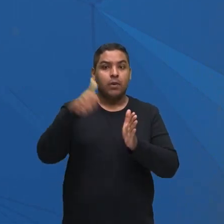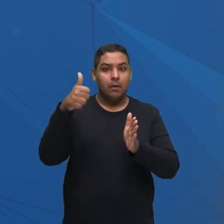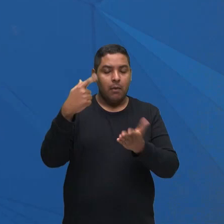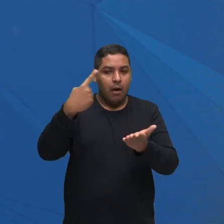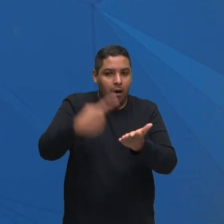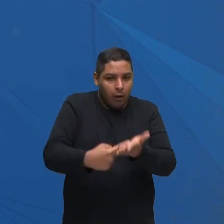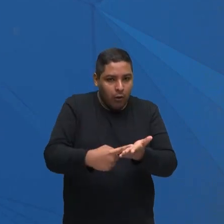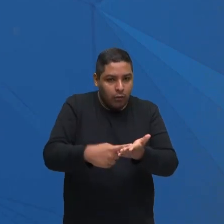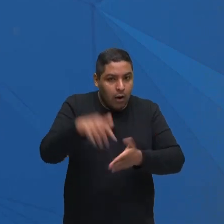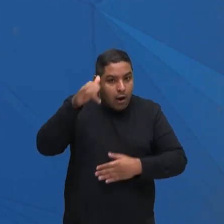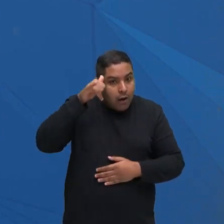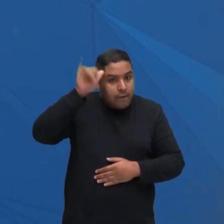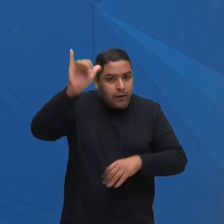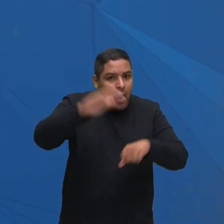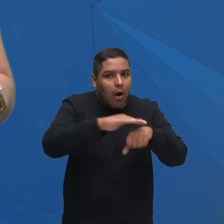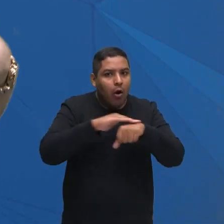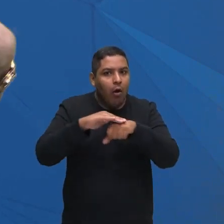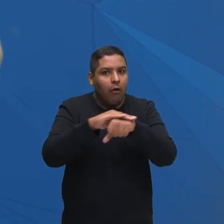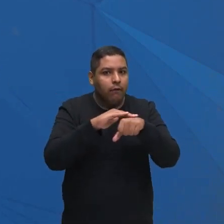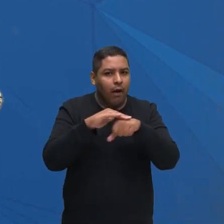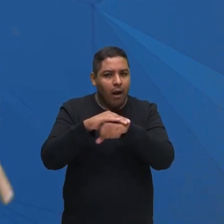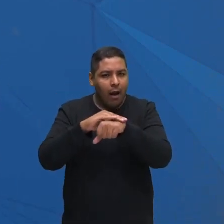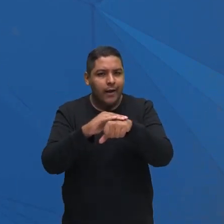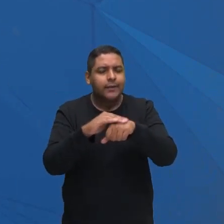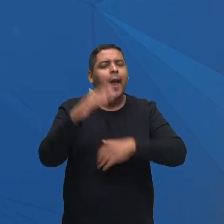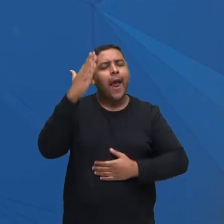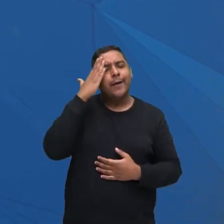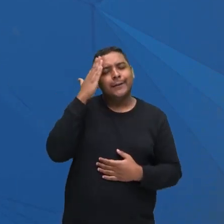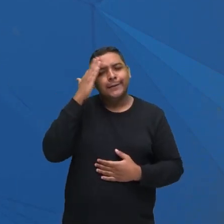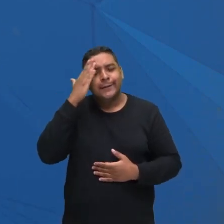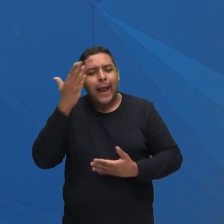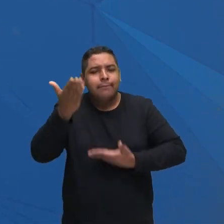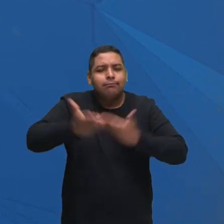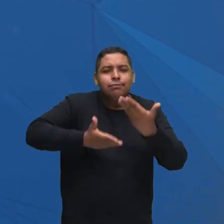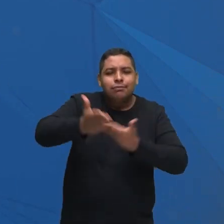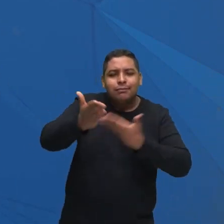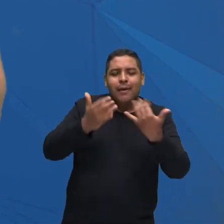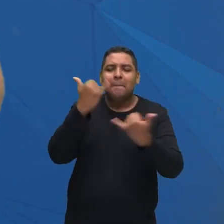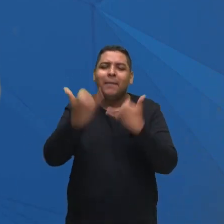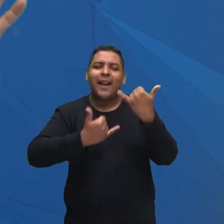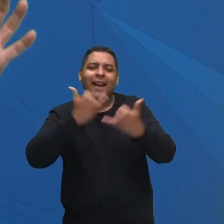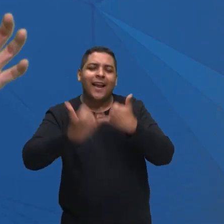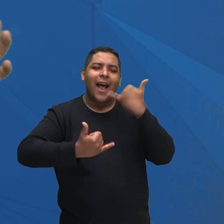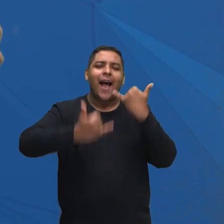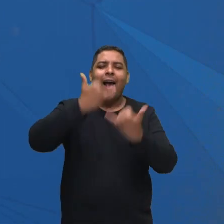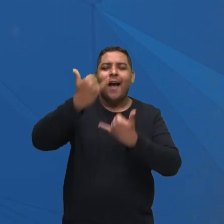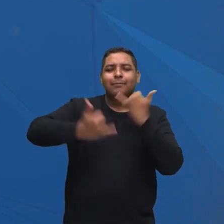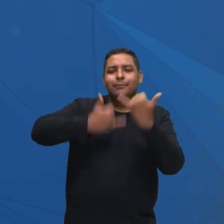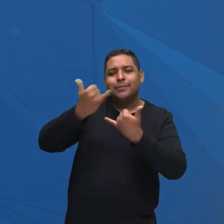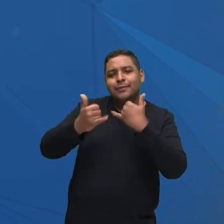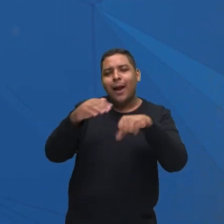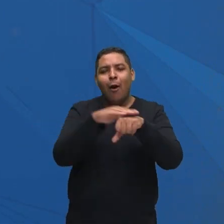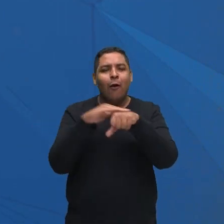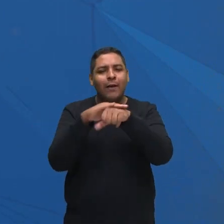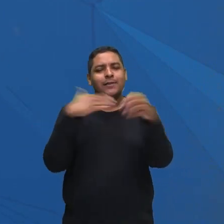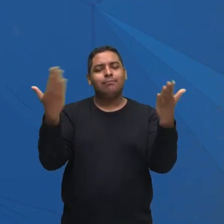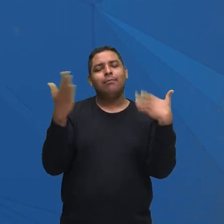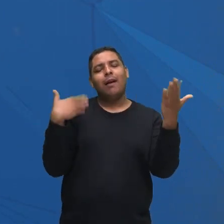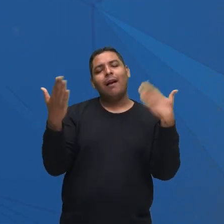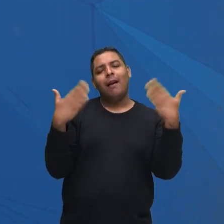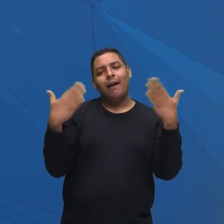evitar conversas paralelas, isso mesmo. Eu sei que dá vontade de brincar, né, de falar, hoje é um dia para a gente ter uma aula um pouquinho